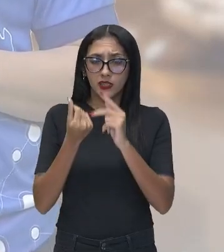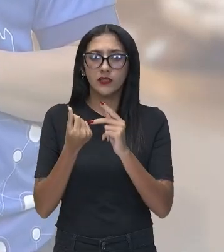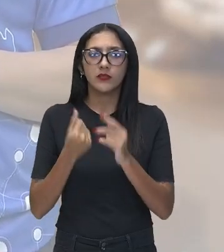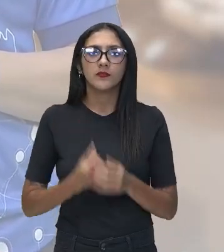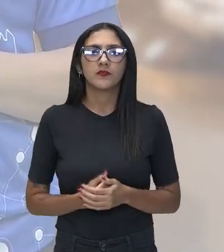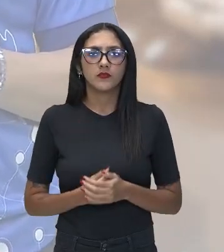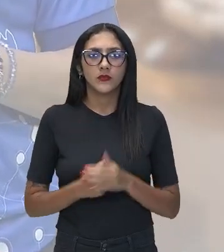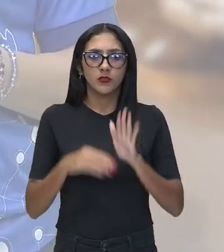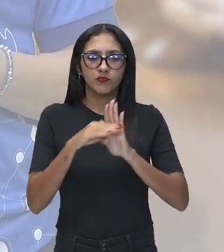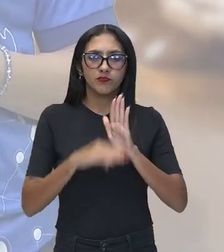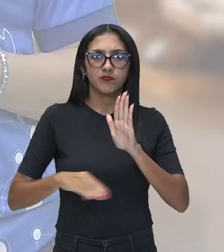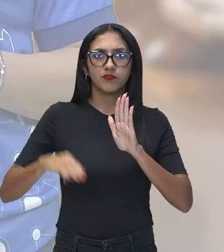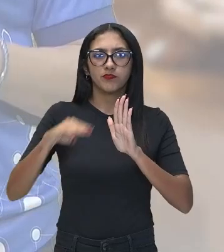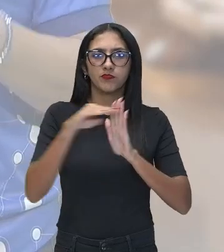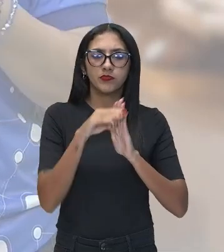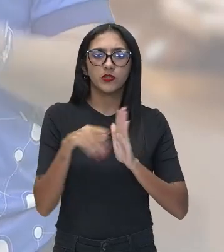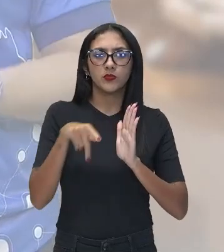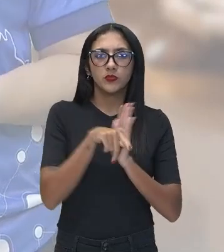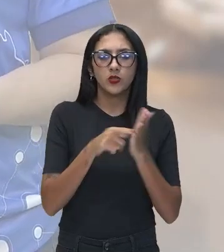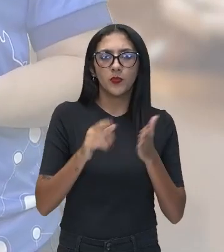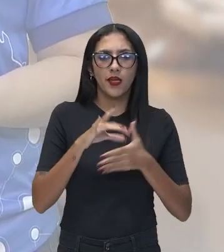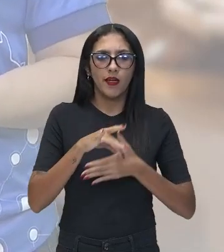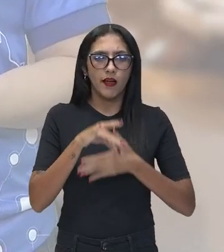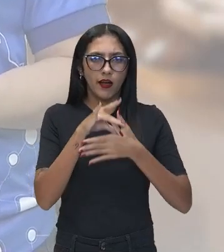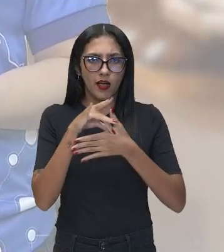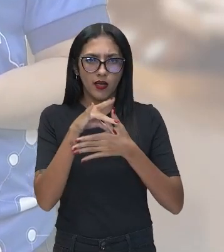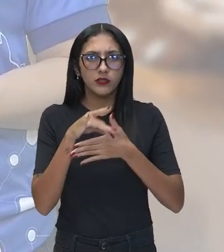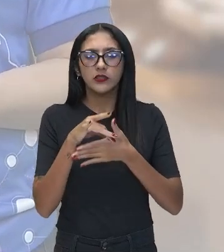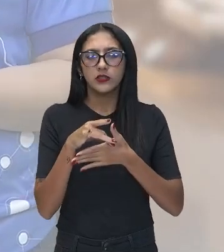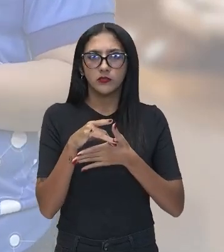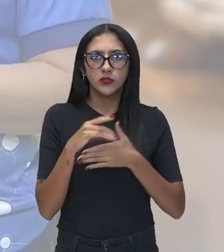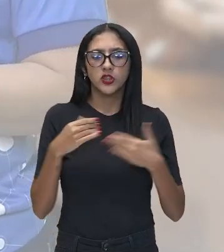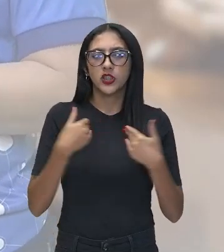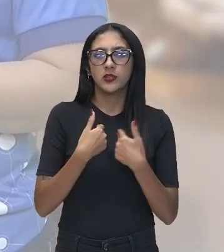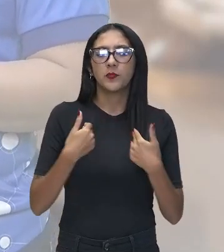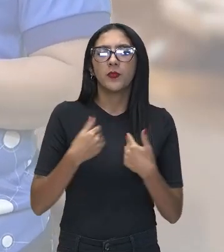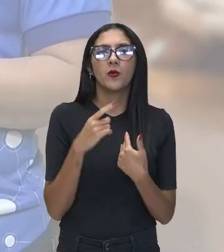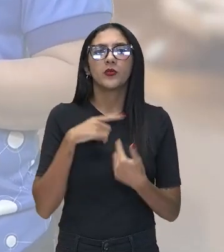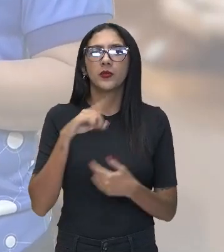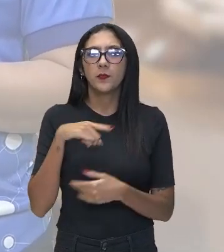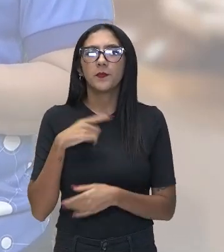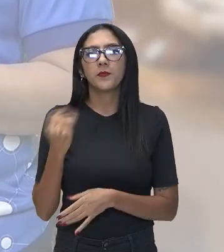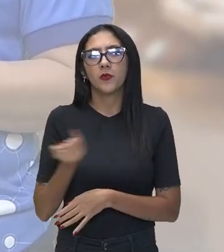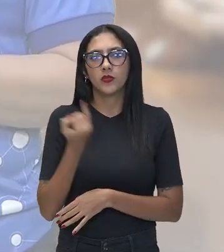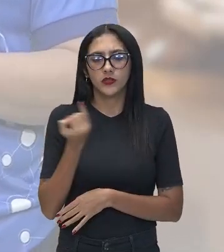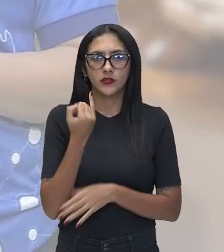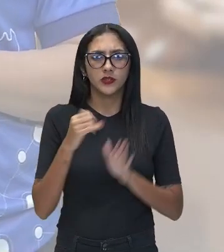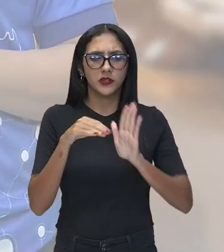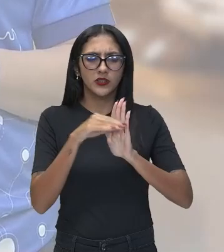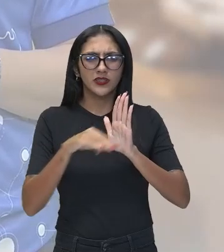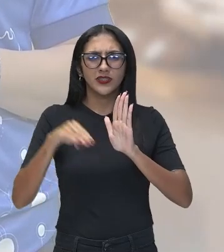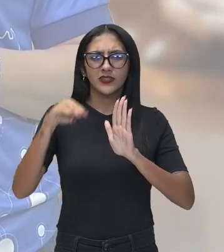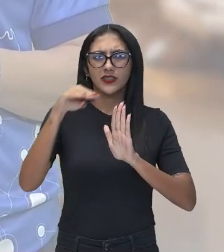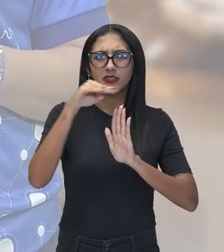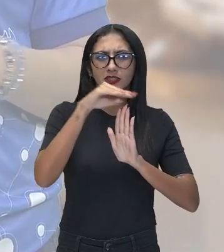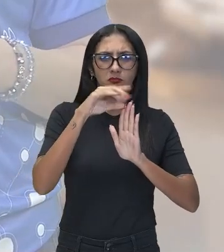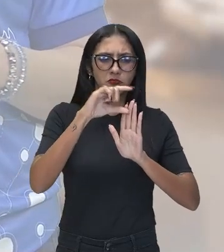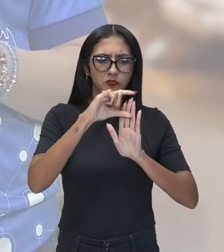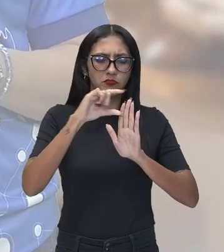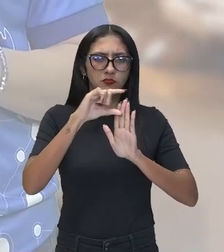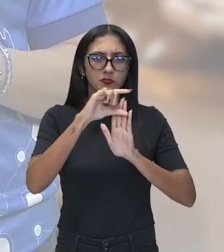as proteínas animais, né, que é muito importante para a gente ter. E aqui, bem aqui em cima, são